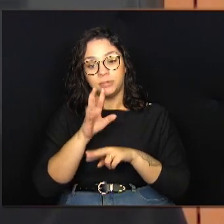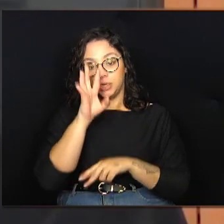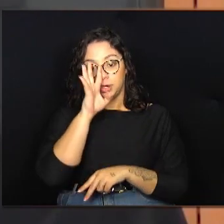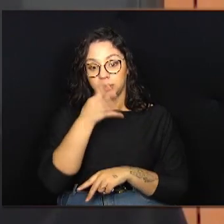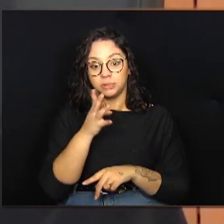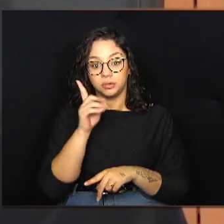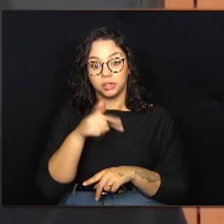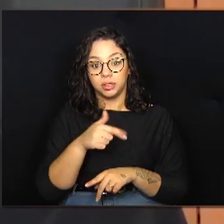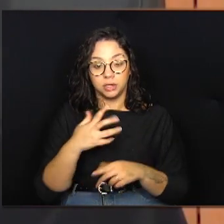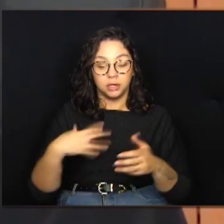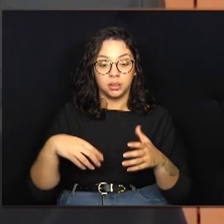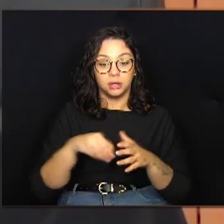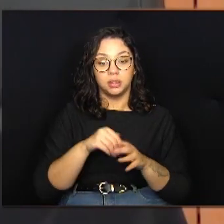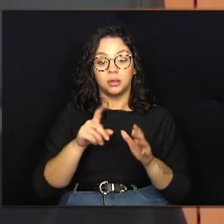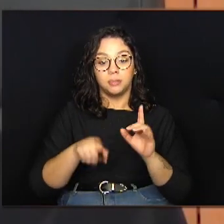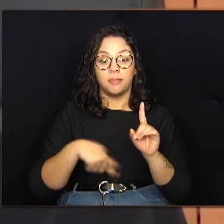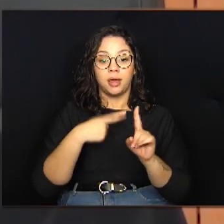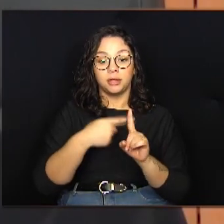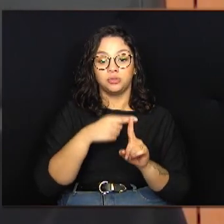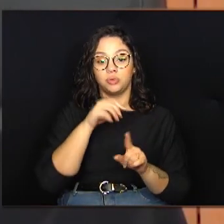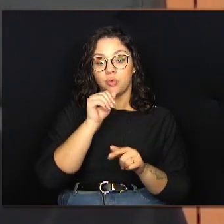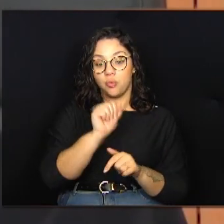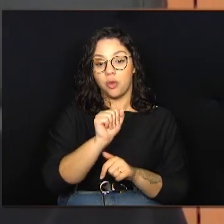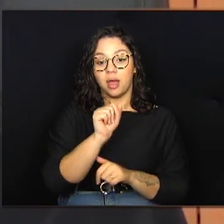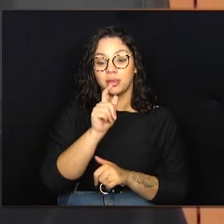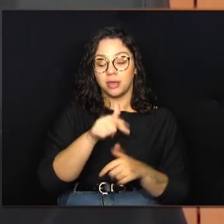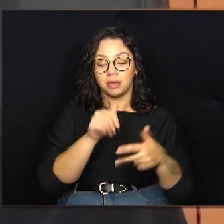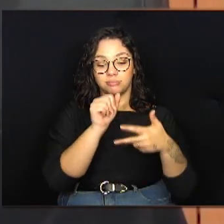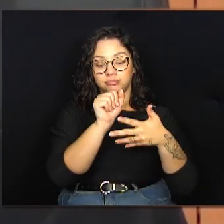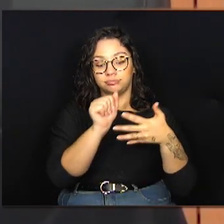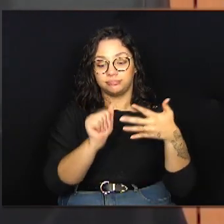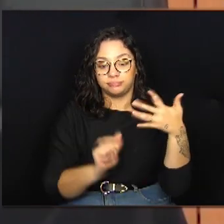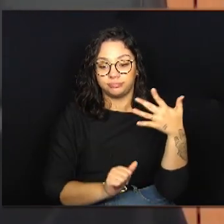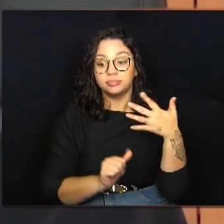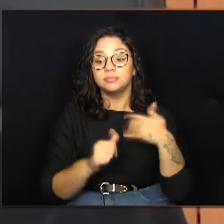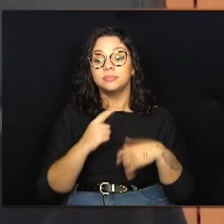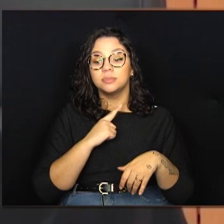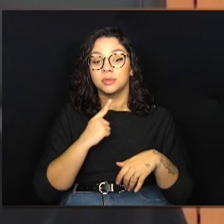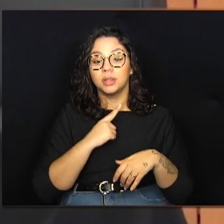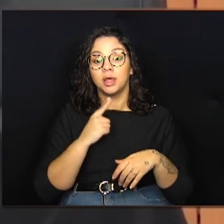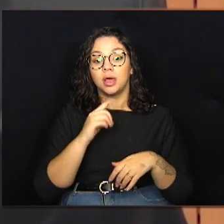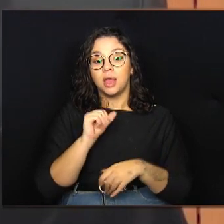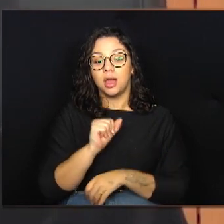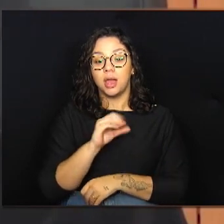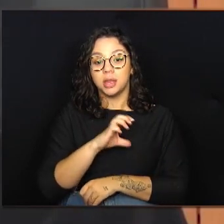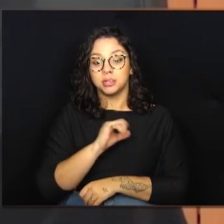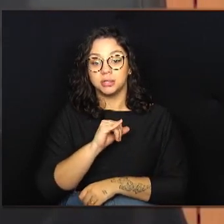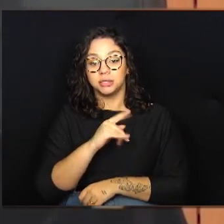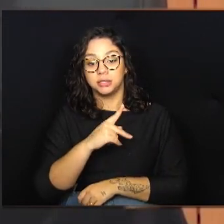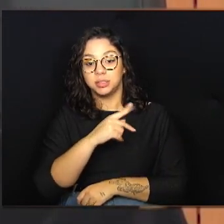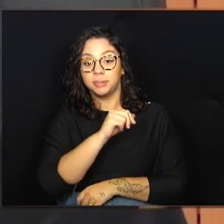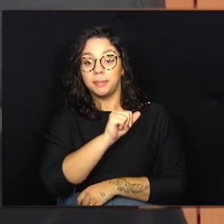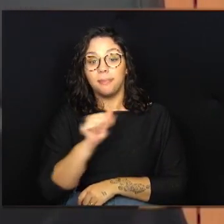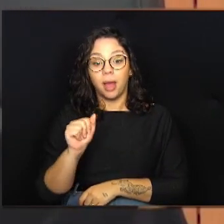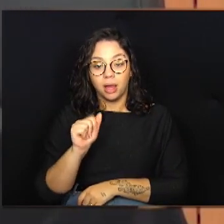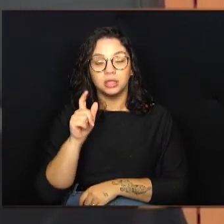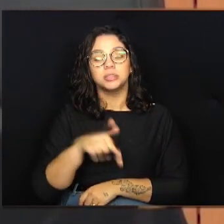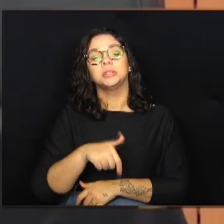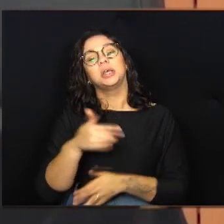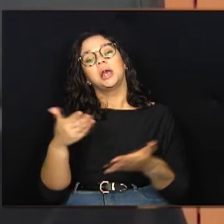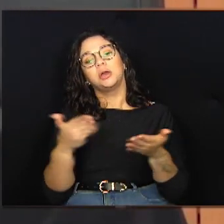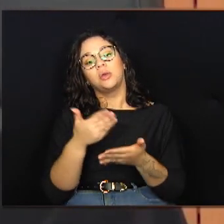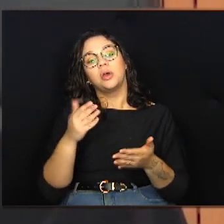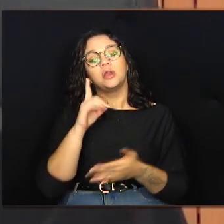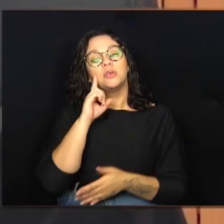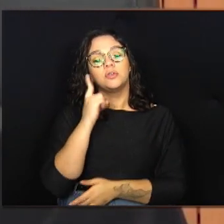incluído um A a mais ali embutido dentro do último A da CIPA, né? E que entrou em vigor agora, em 20 de março desse ano,